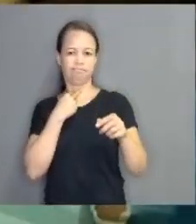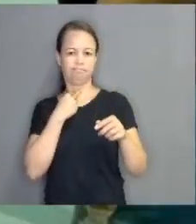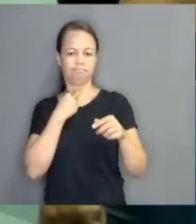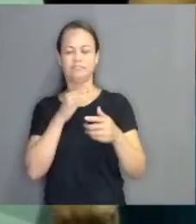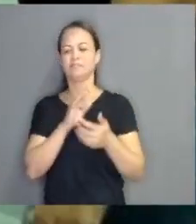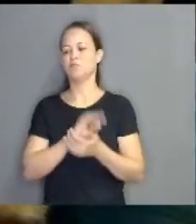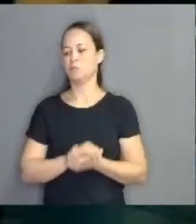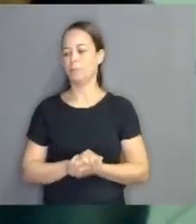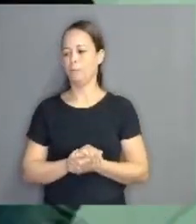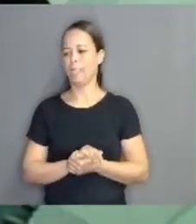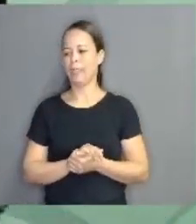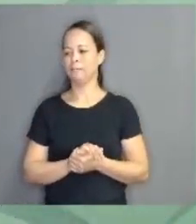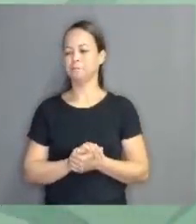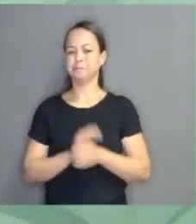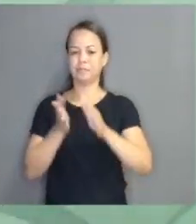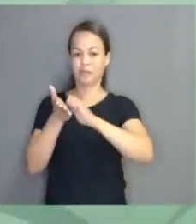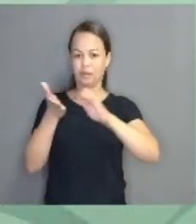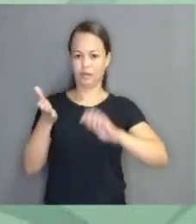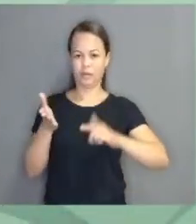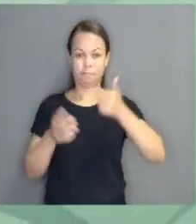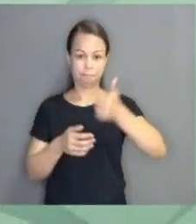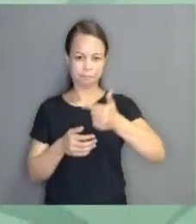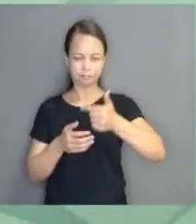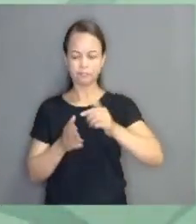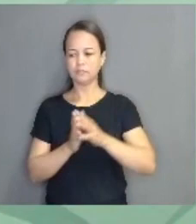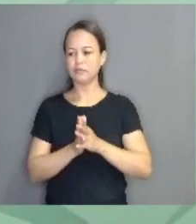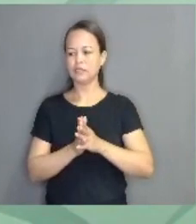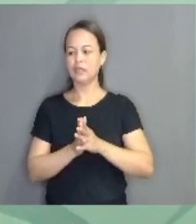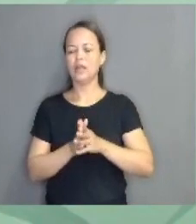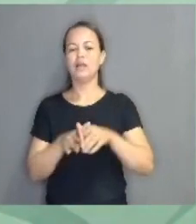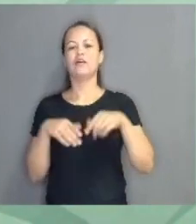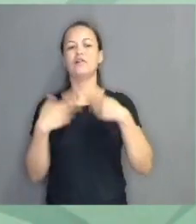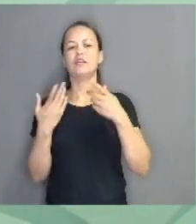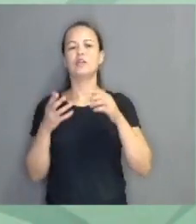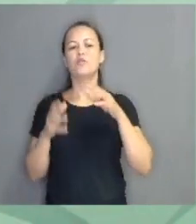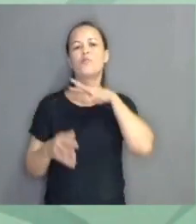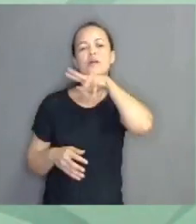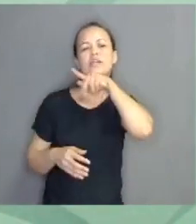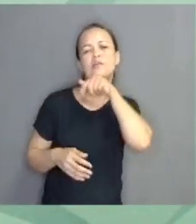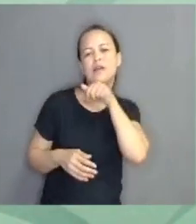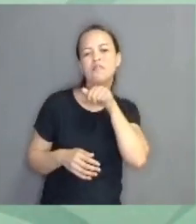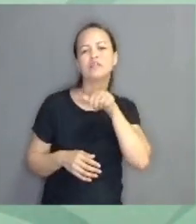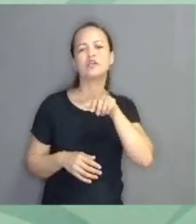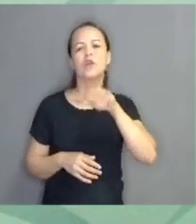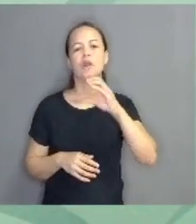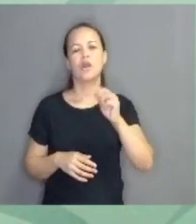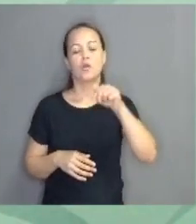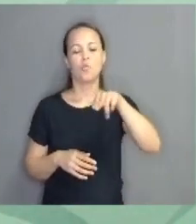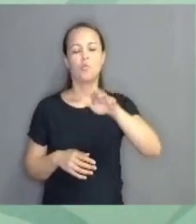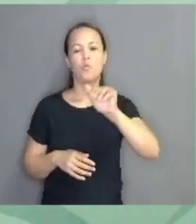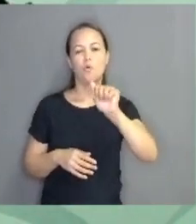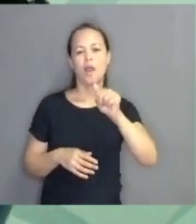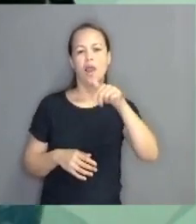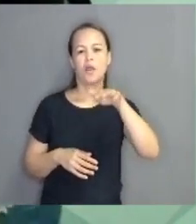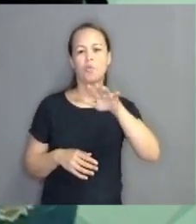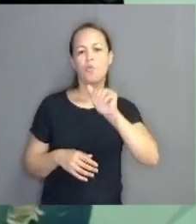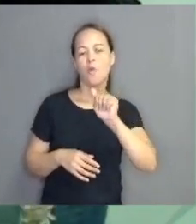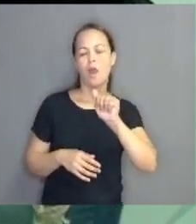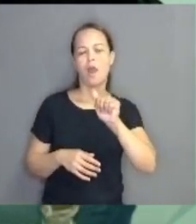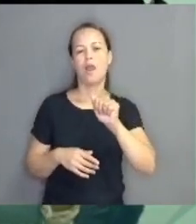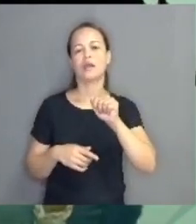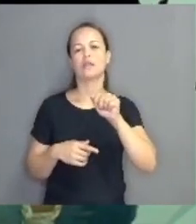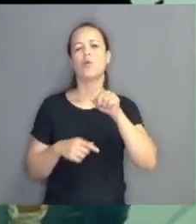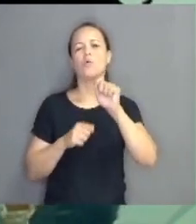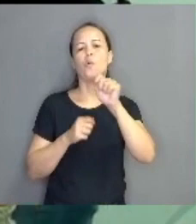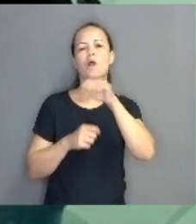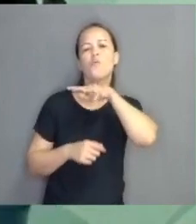No nosso desafio 2, eu tenho aqui um animalzinho que faz quá-quá. Quem sabe que animal é esse? O pato. E sabe o que eu